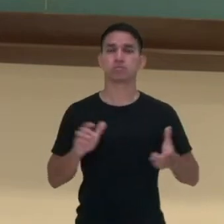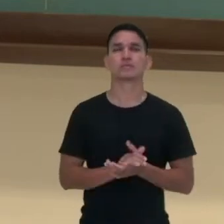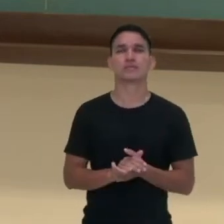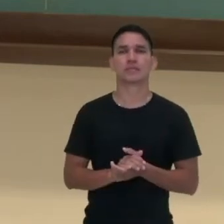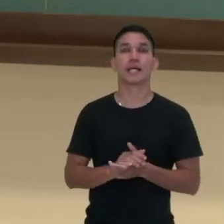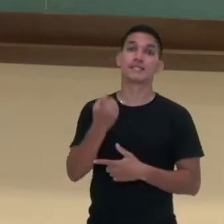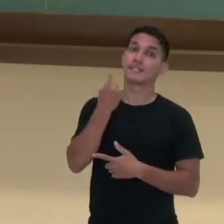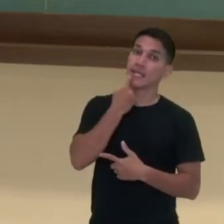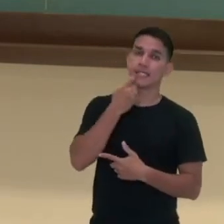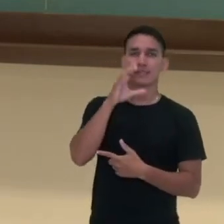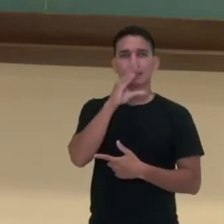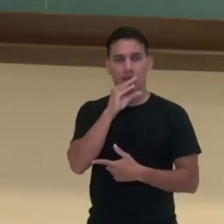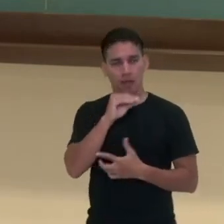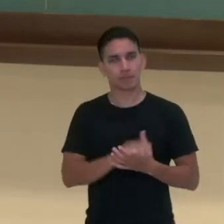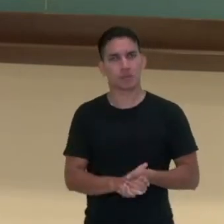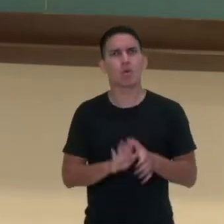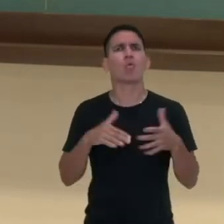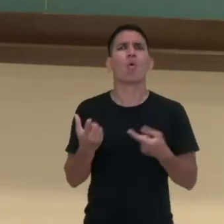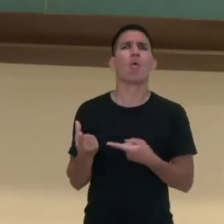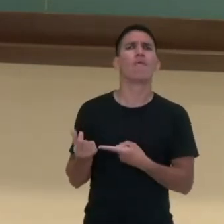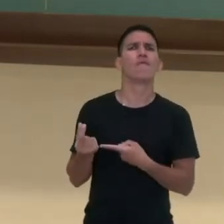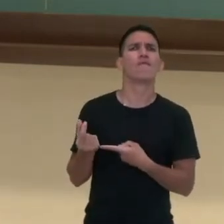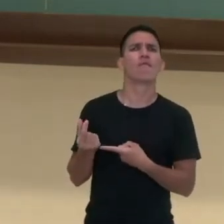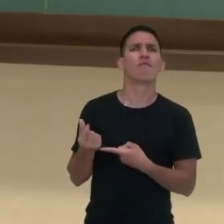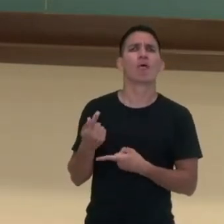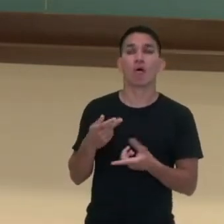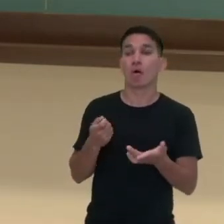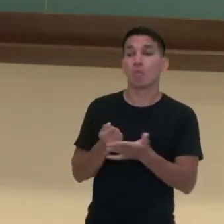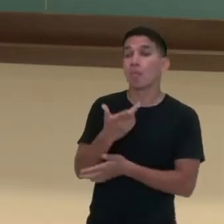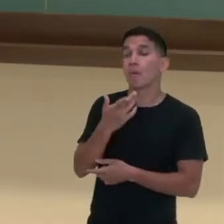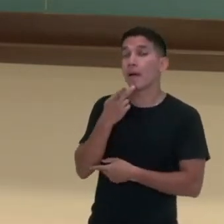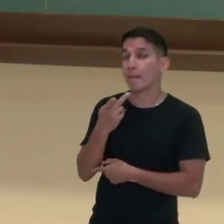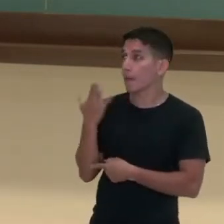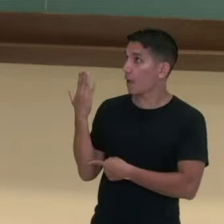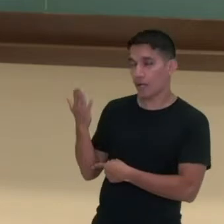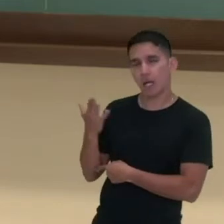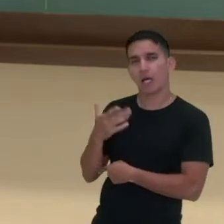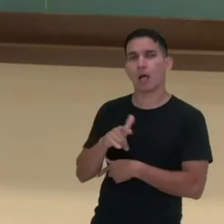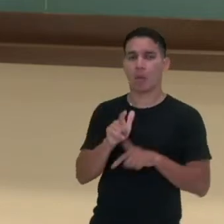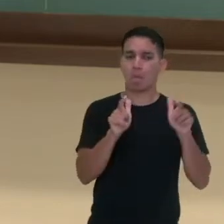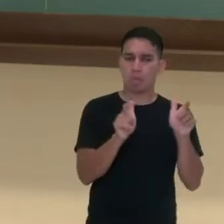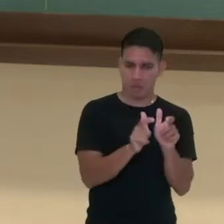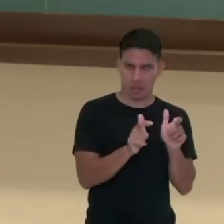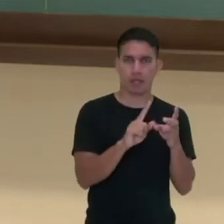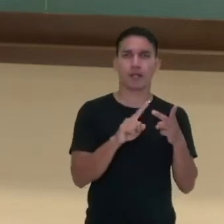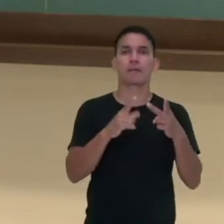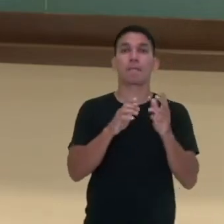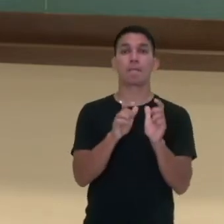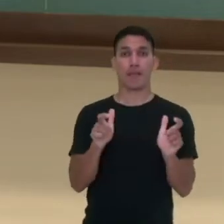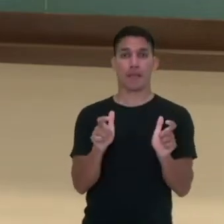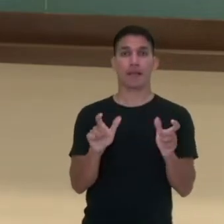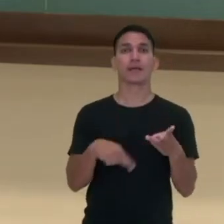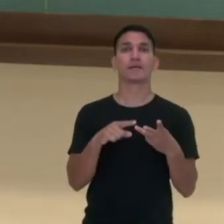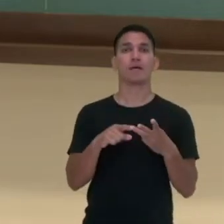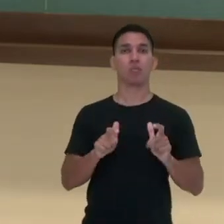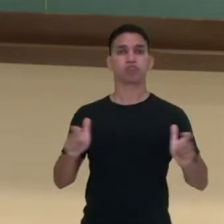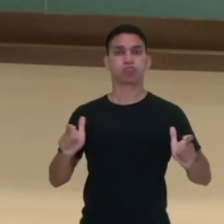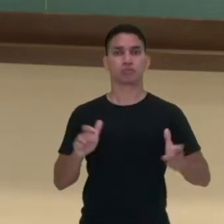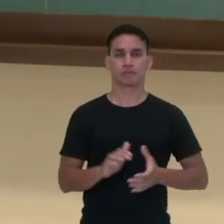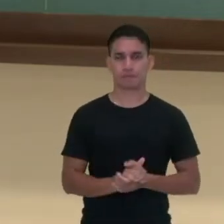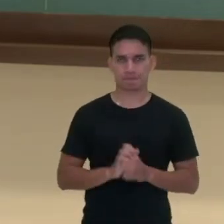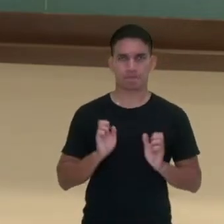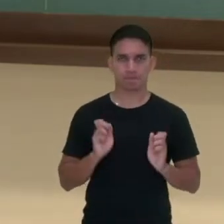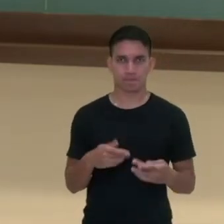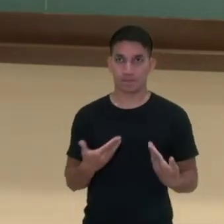sábado. E qual é o valor cobrado por uma refeição pequena, por uma refeição média e por uma grande,